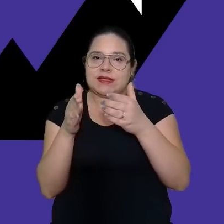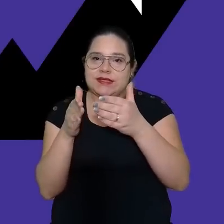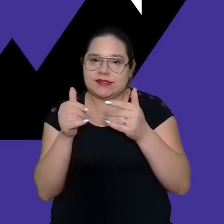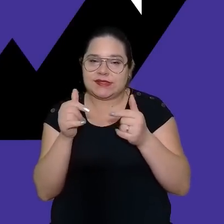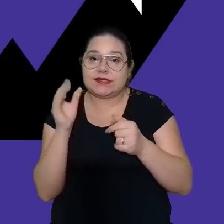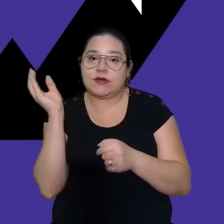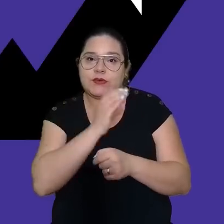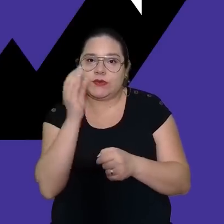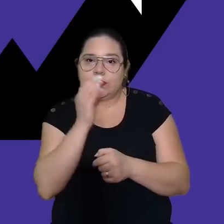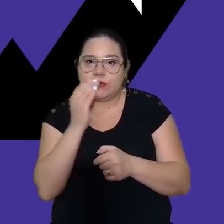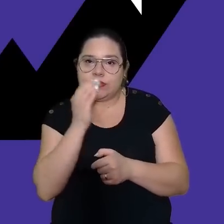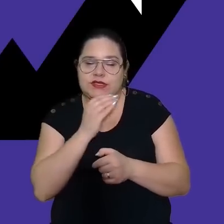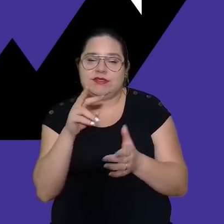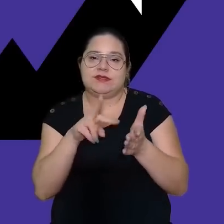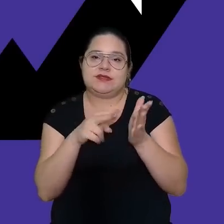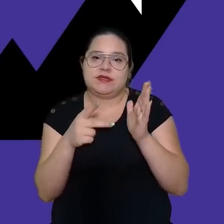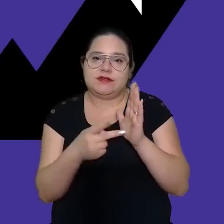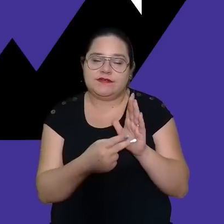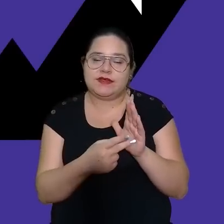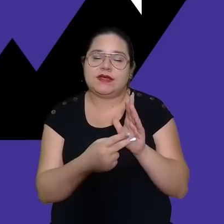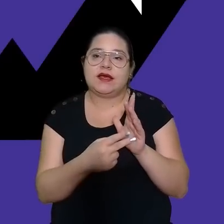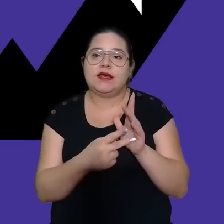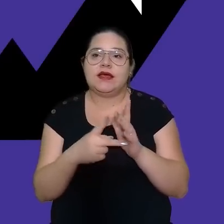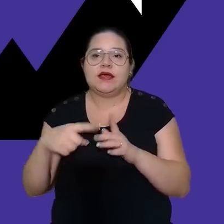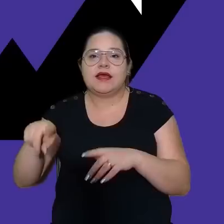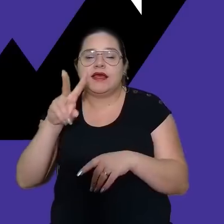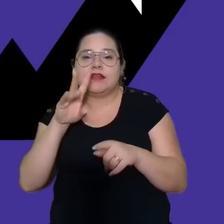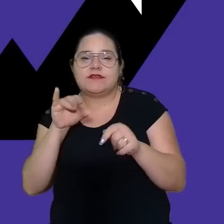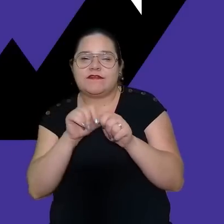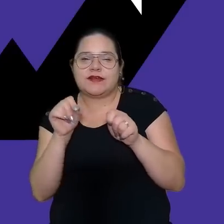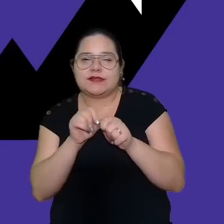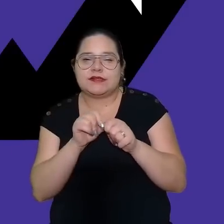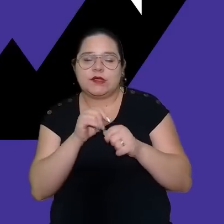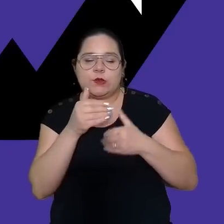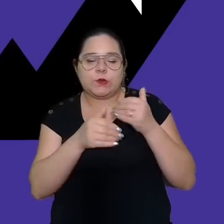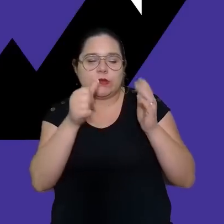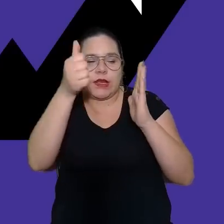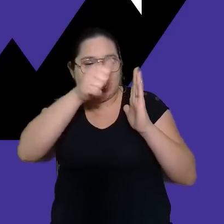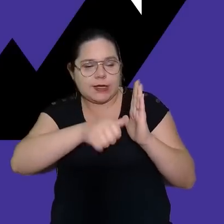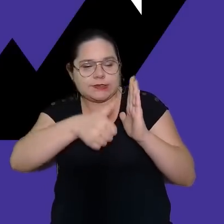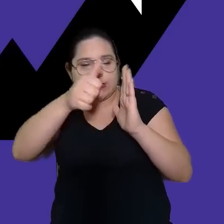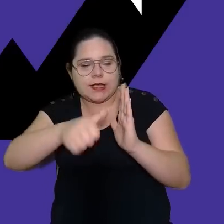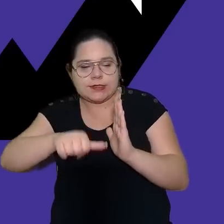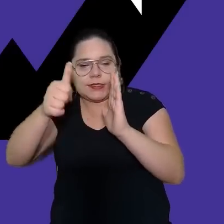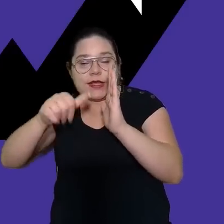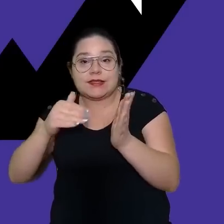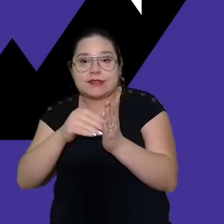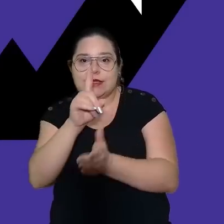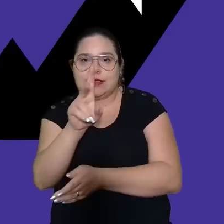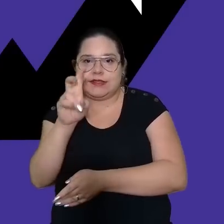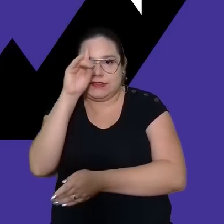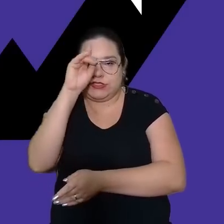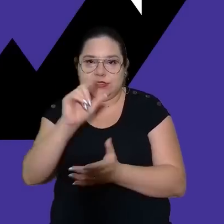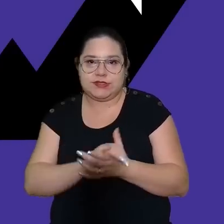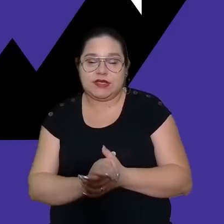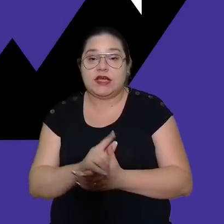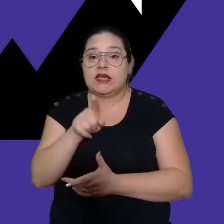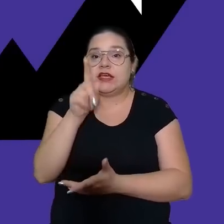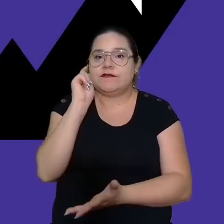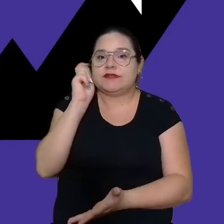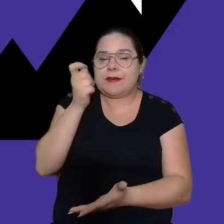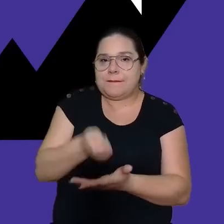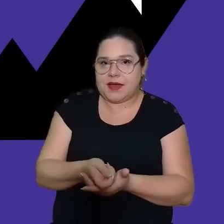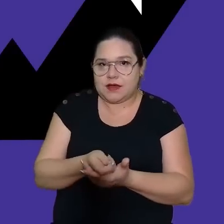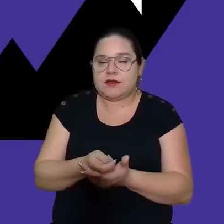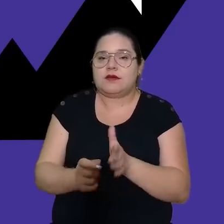ou seja, o órgão vai te fazer todas aquelas análises num período de até 15 dias. E tu paga legalmente, de